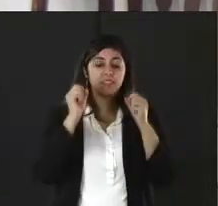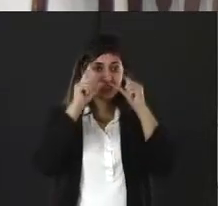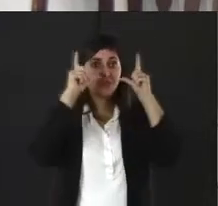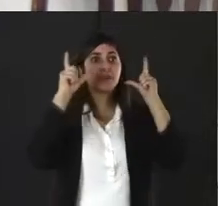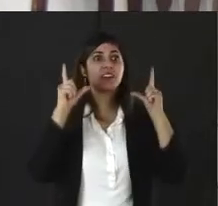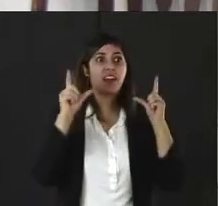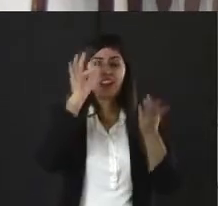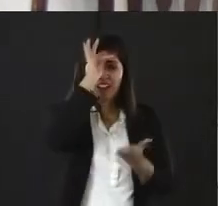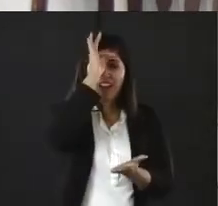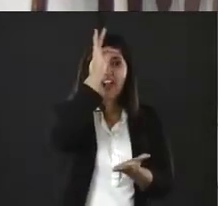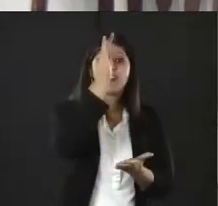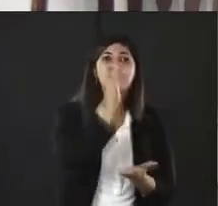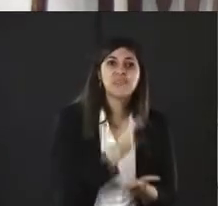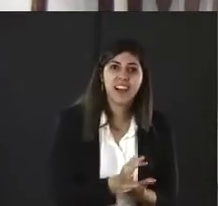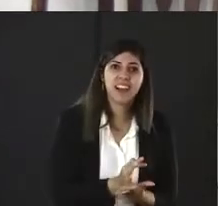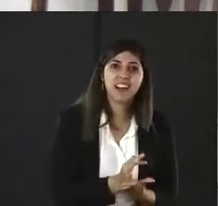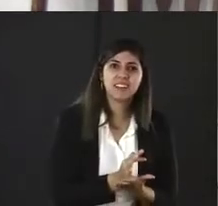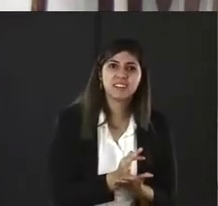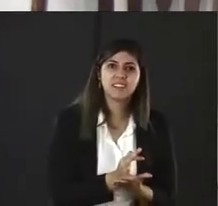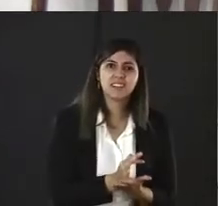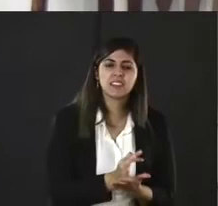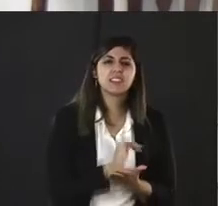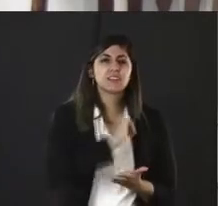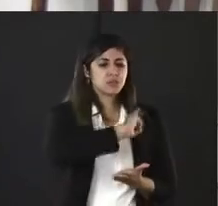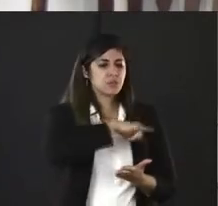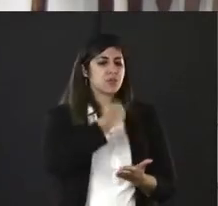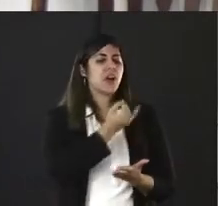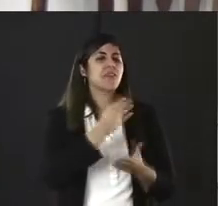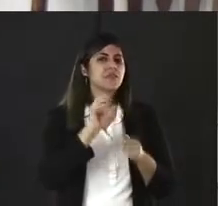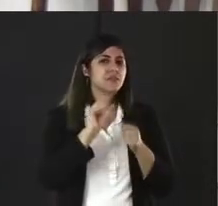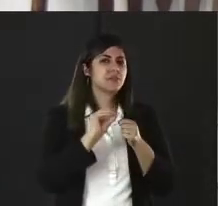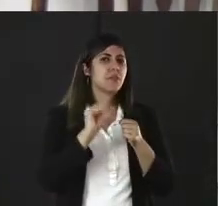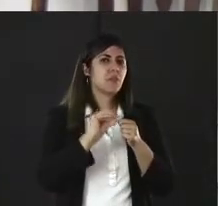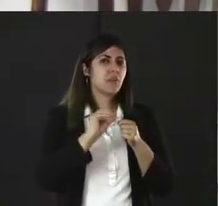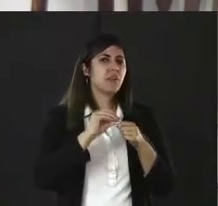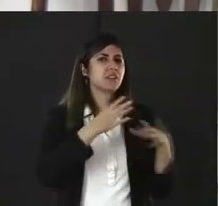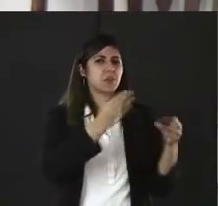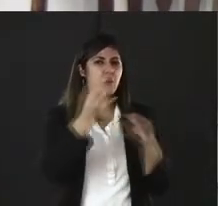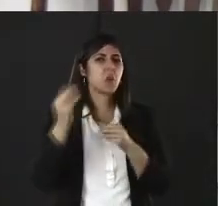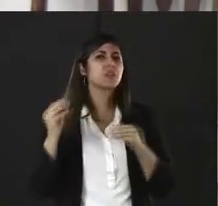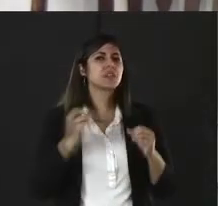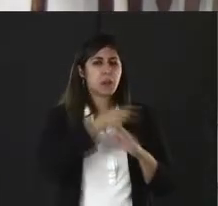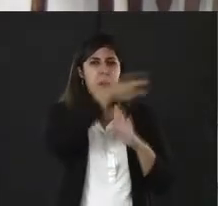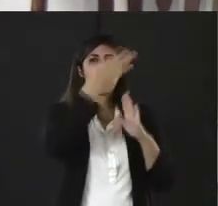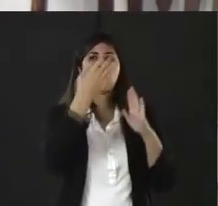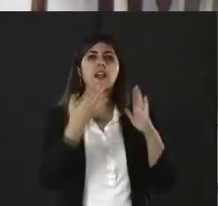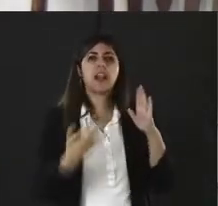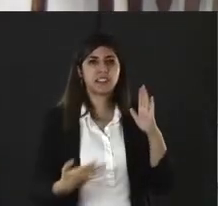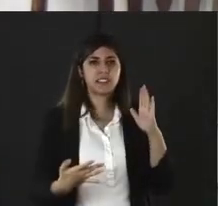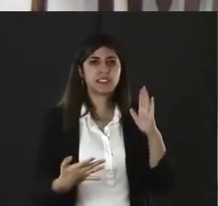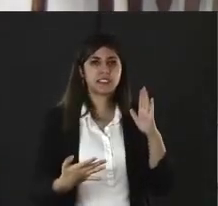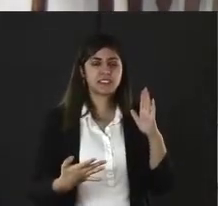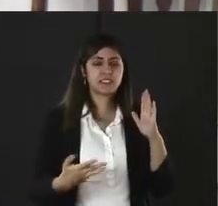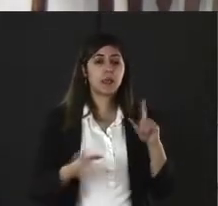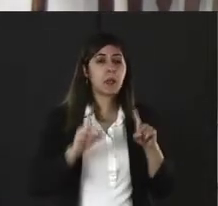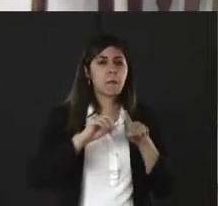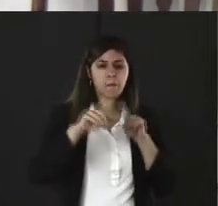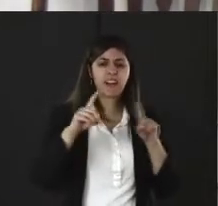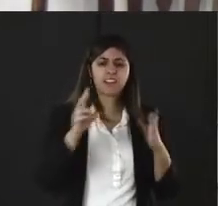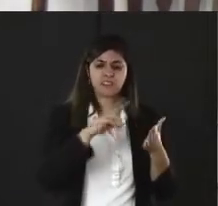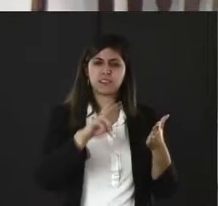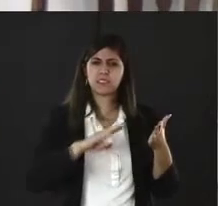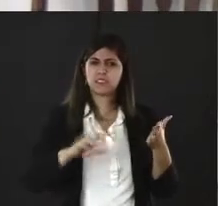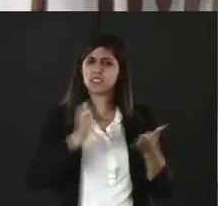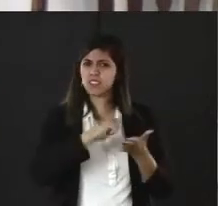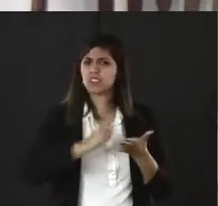20 inclusive olha jesus fez muitos outros sinais mas estes são o suficiente para que aquele para que as pessoas